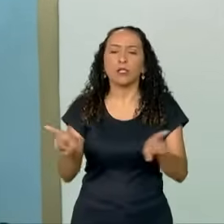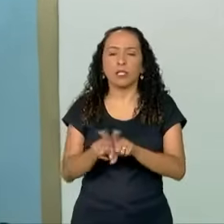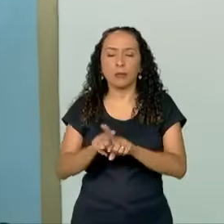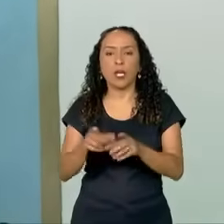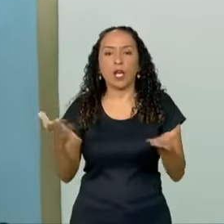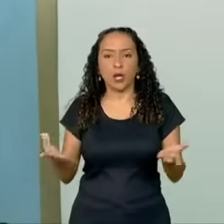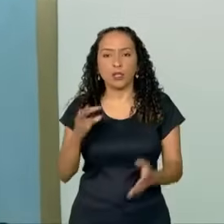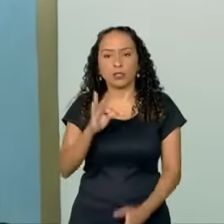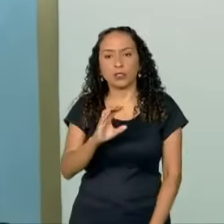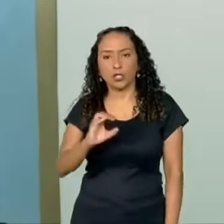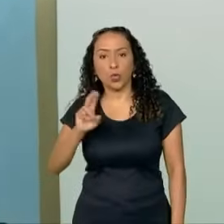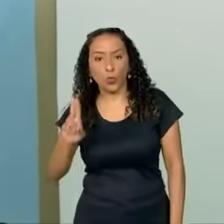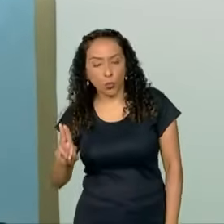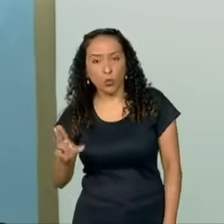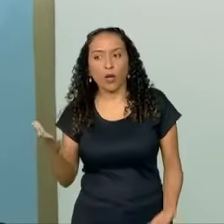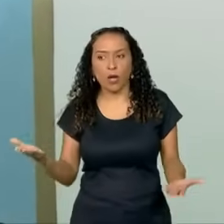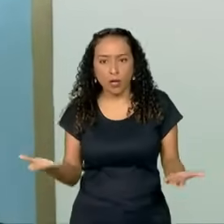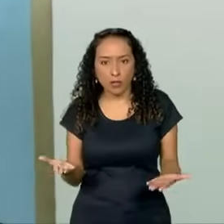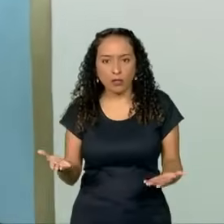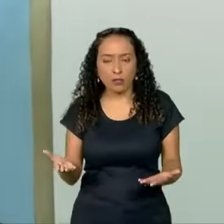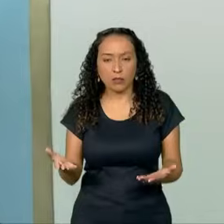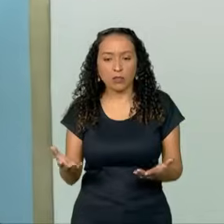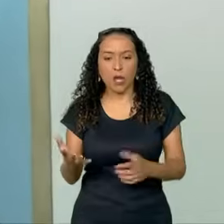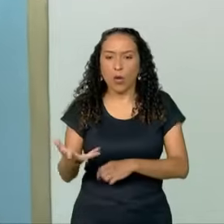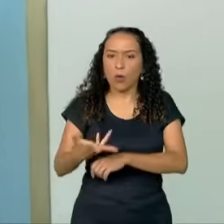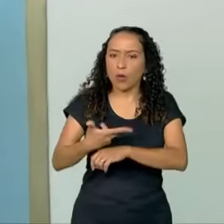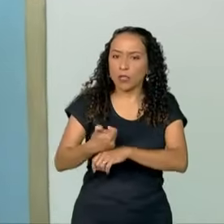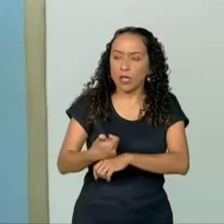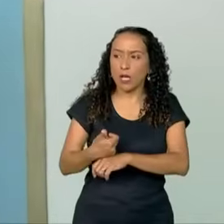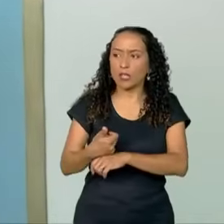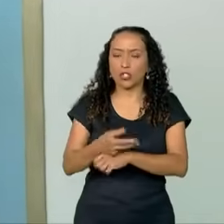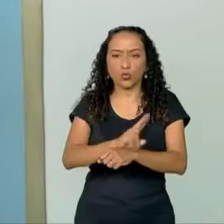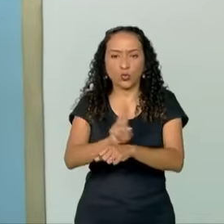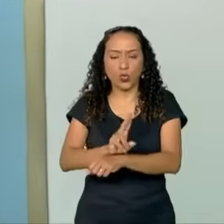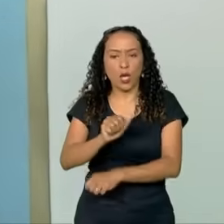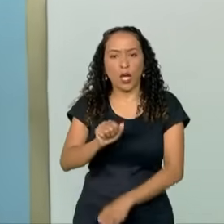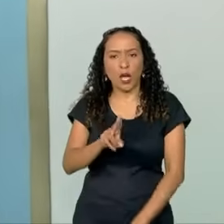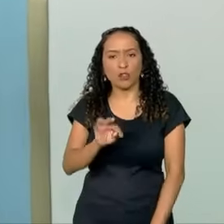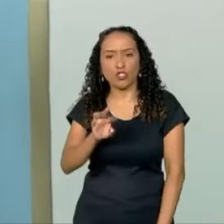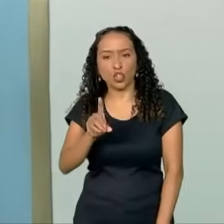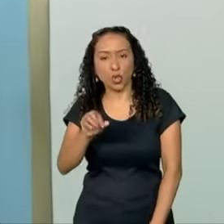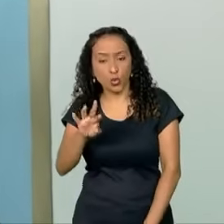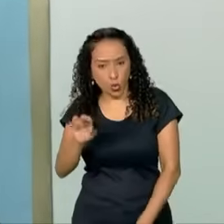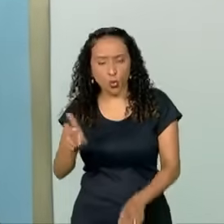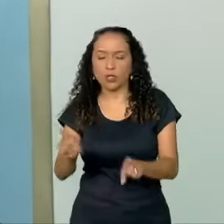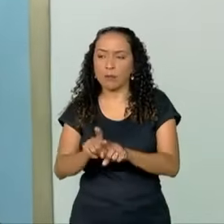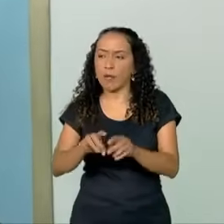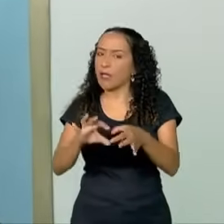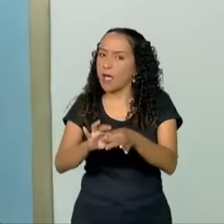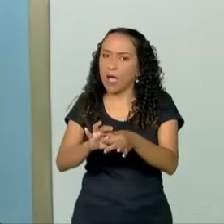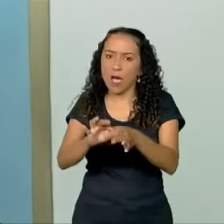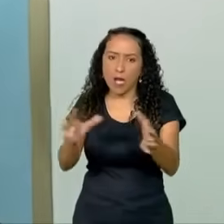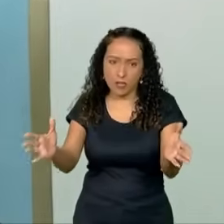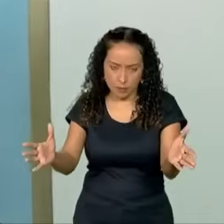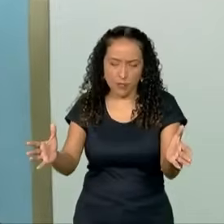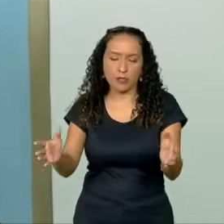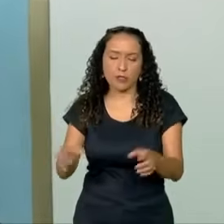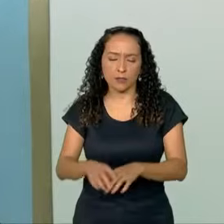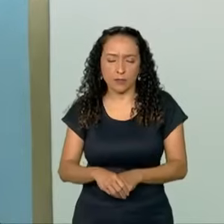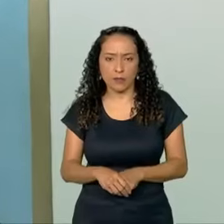me coloco o Tribunal de Contas da União, a qualidade dos nossos auditores federais de controle externo, à disposição